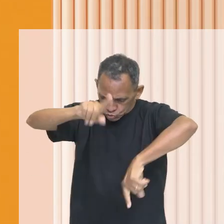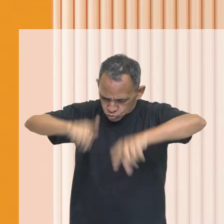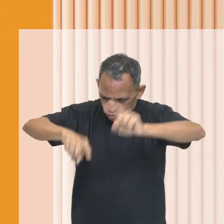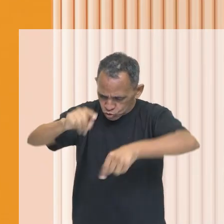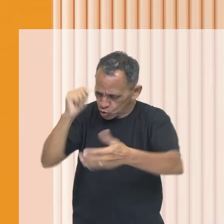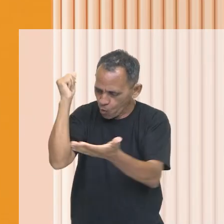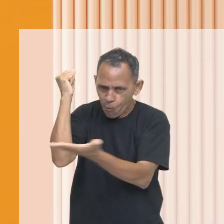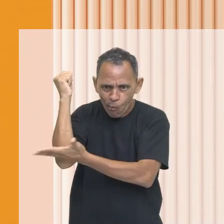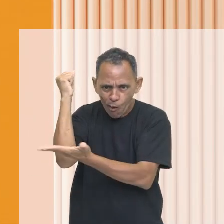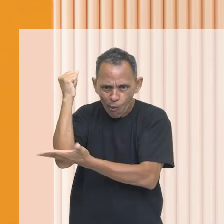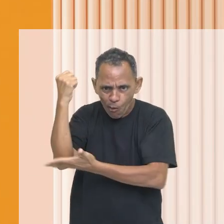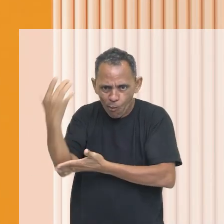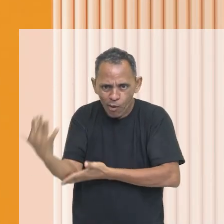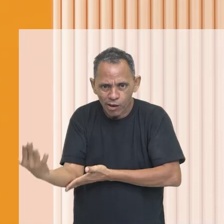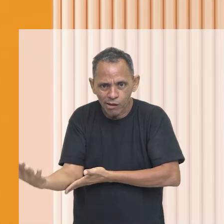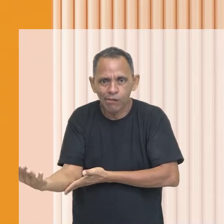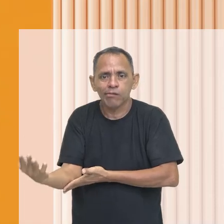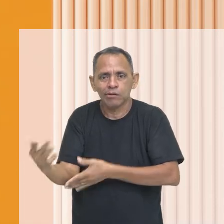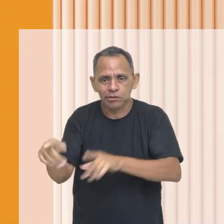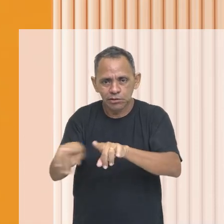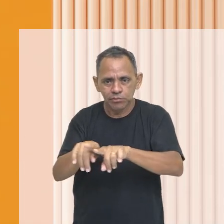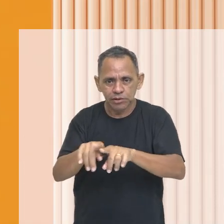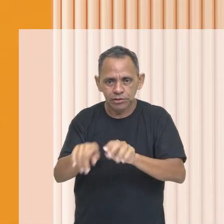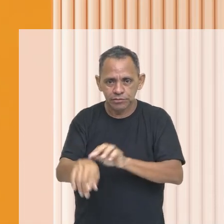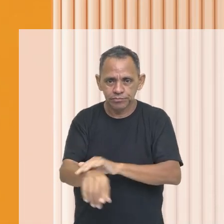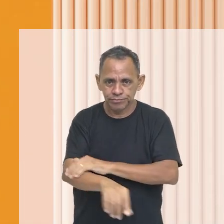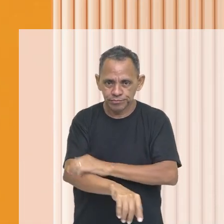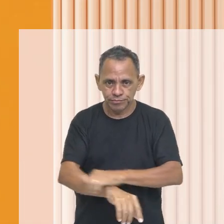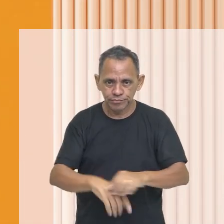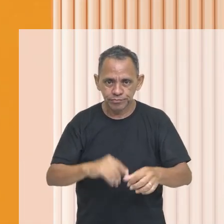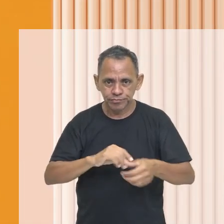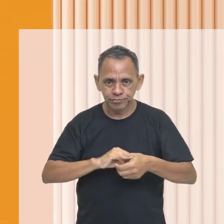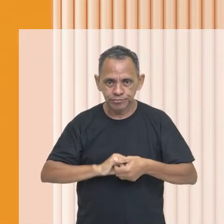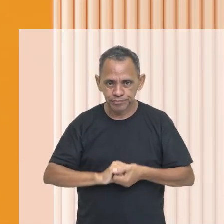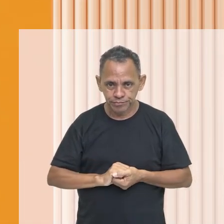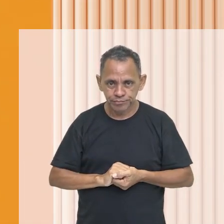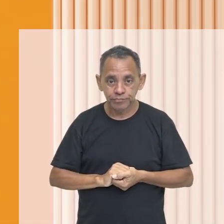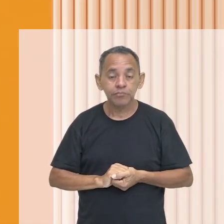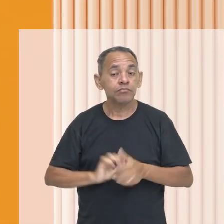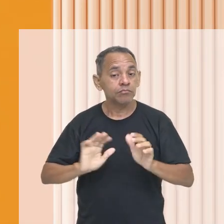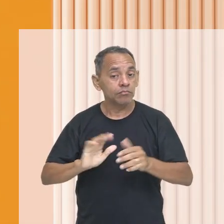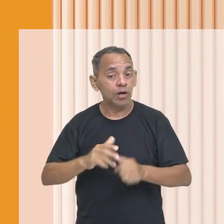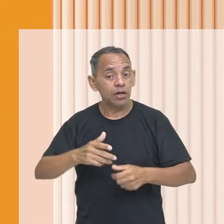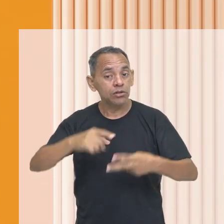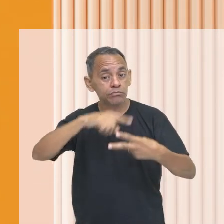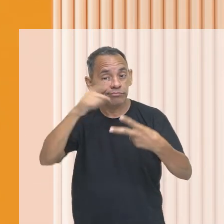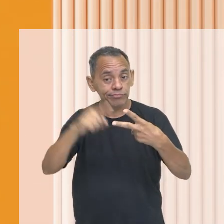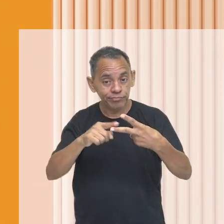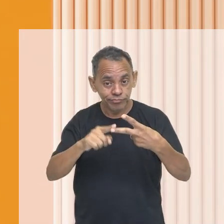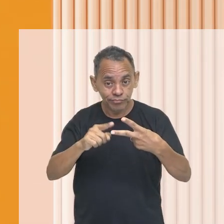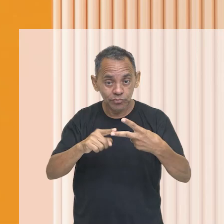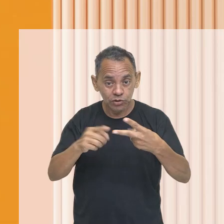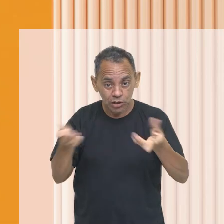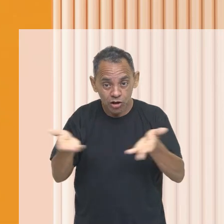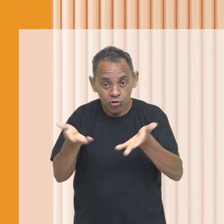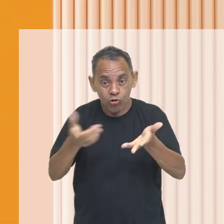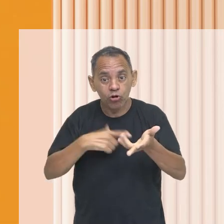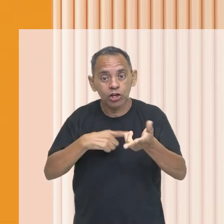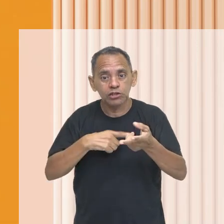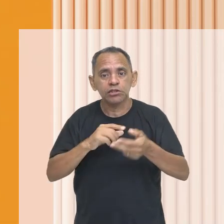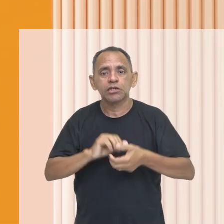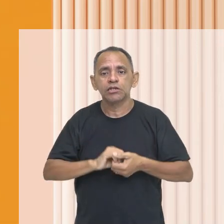pau-brasil, mas, né, num segundo momento, você agora